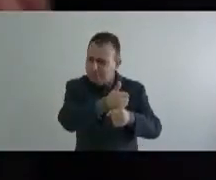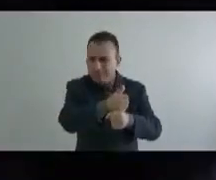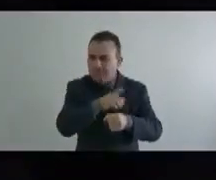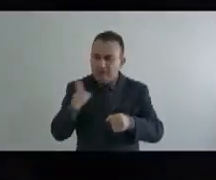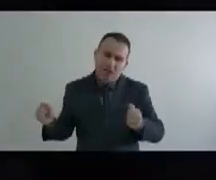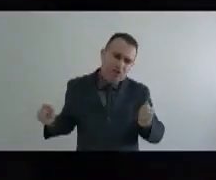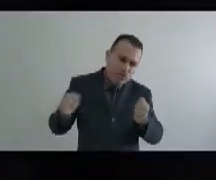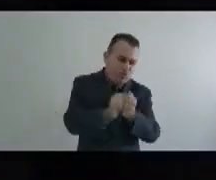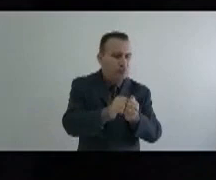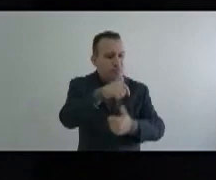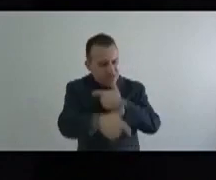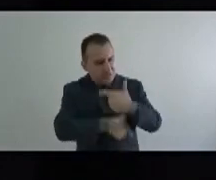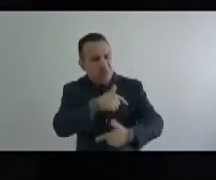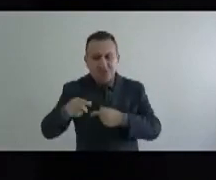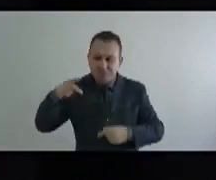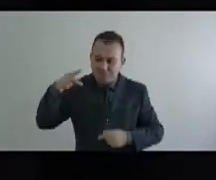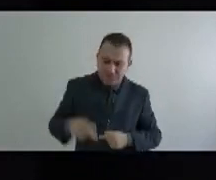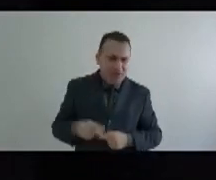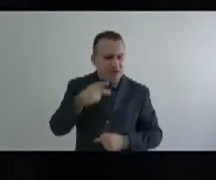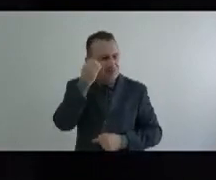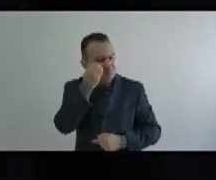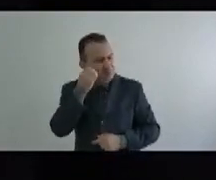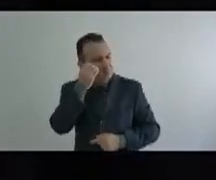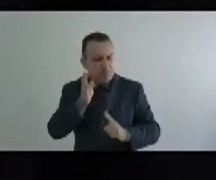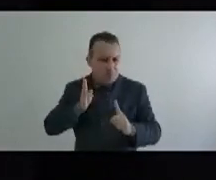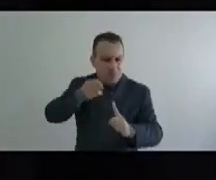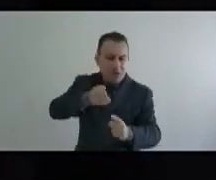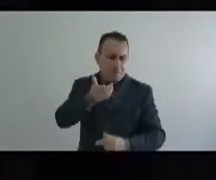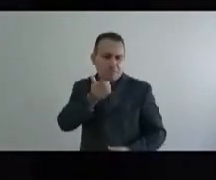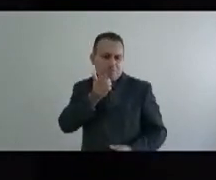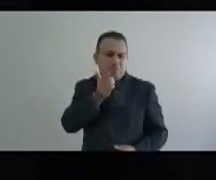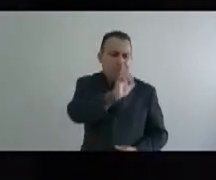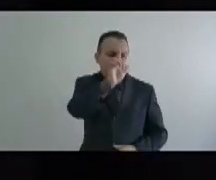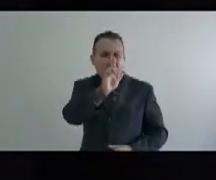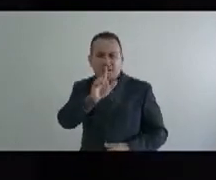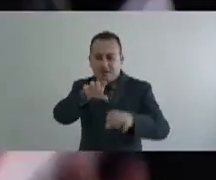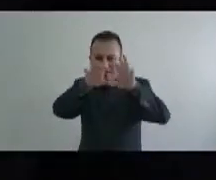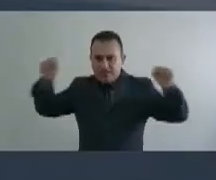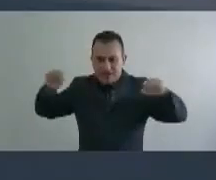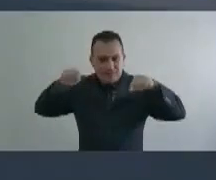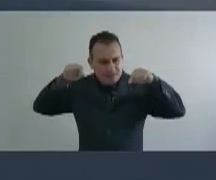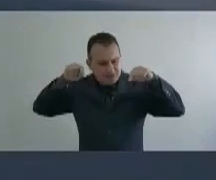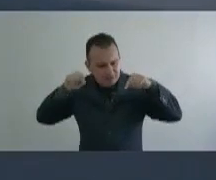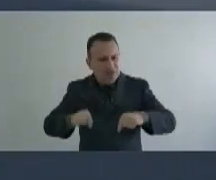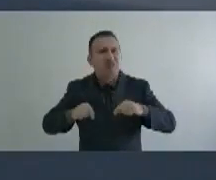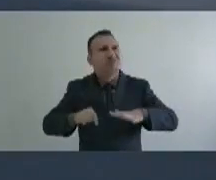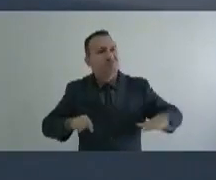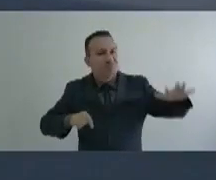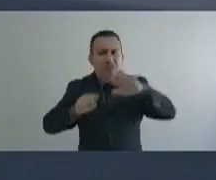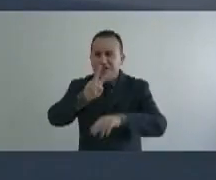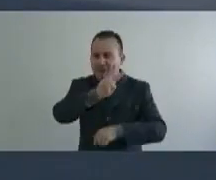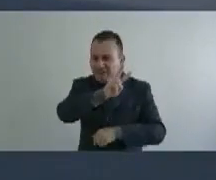presidentes, experientes, para cumprir essa meta e fazer com que o tribunal seja um tribunal com toda essa